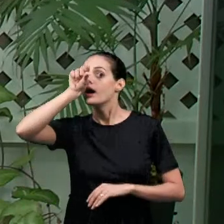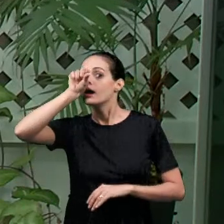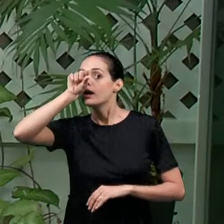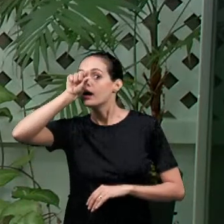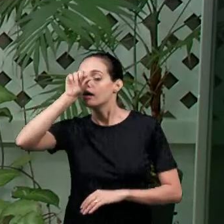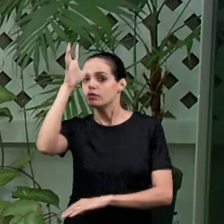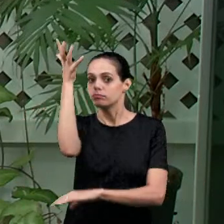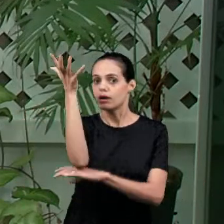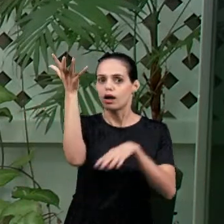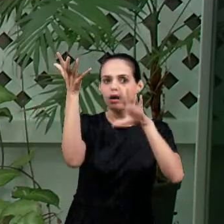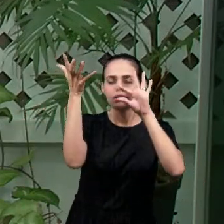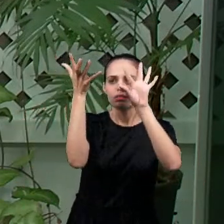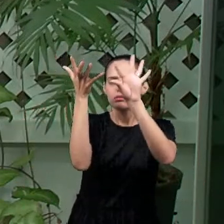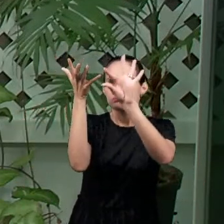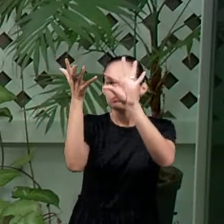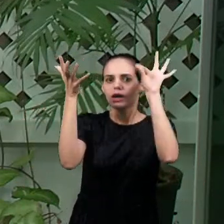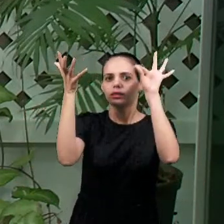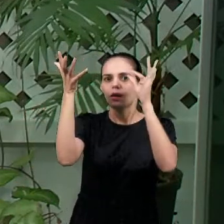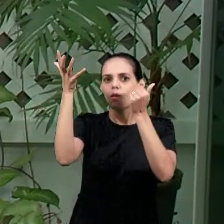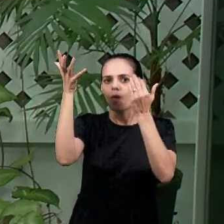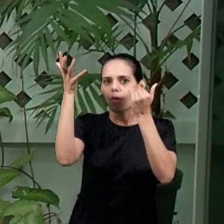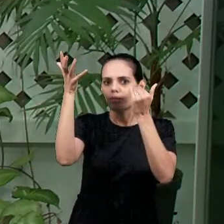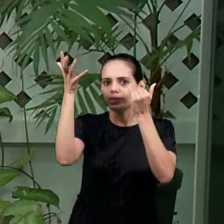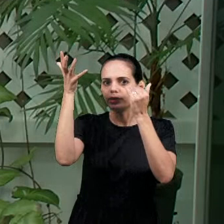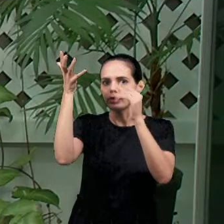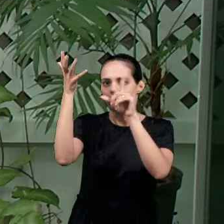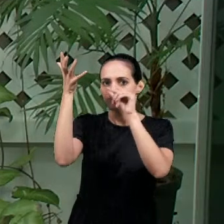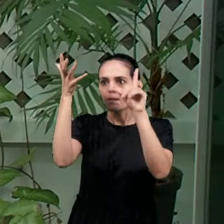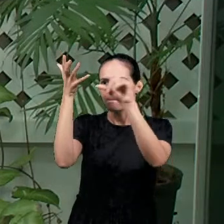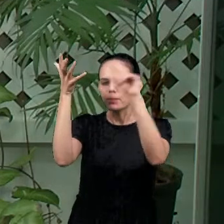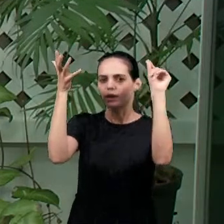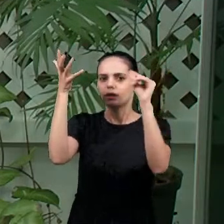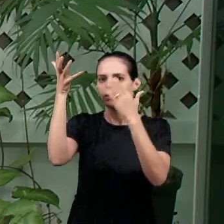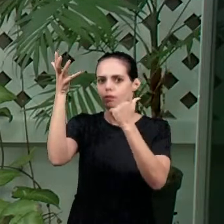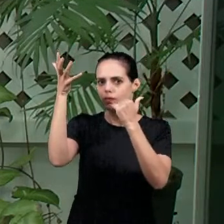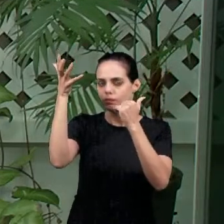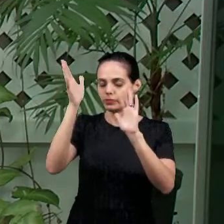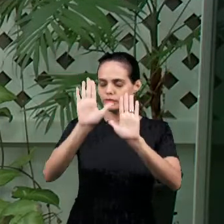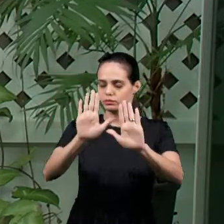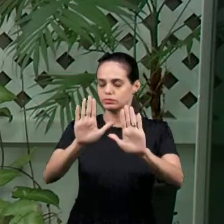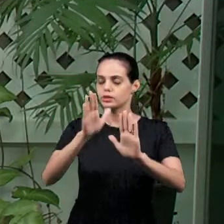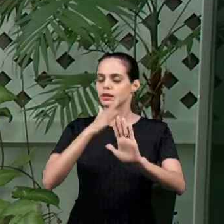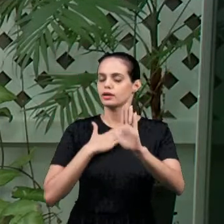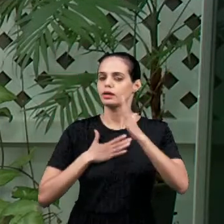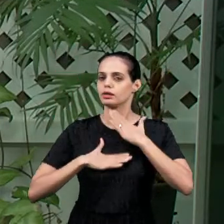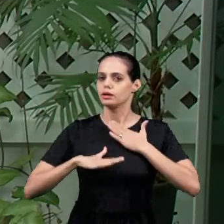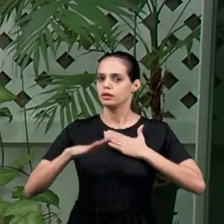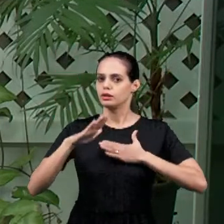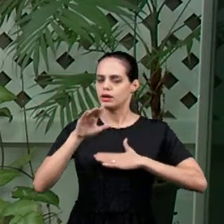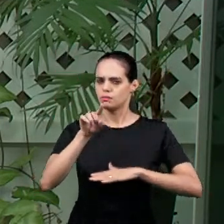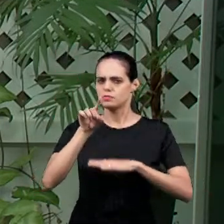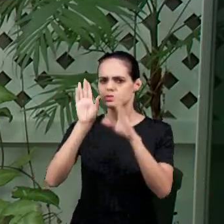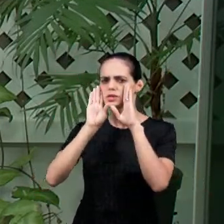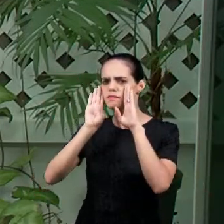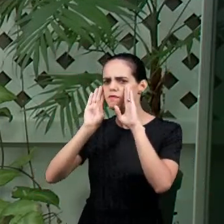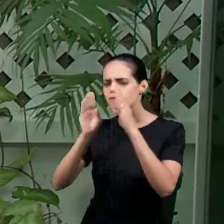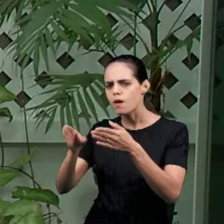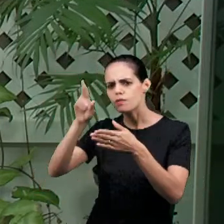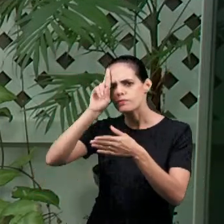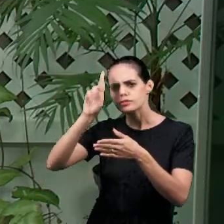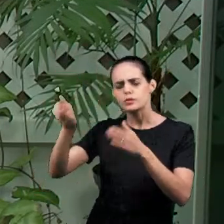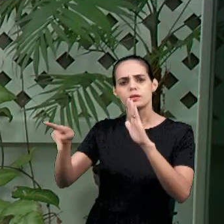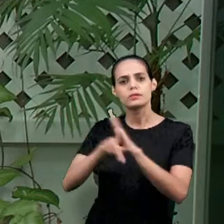semente. Não tem jeito. Então o melhor que você faz é se ater àquilo que lhe interessa, aquilo que é do